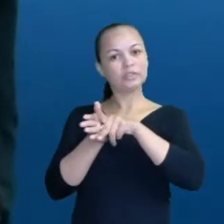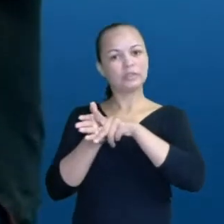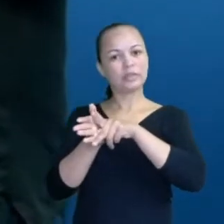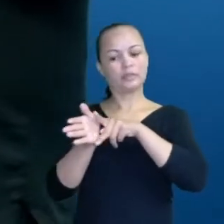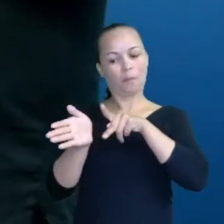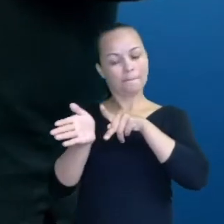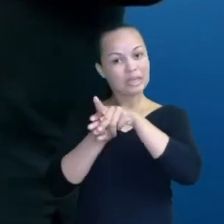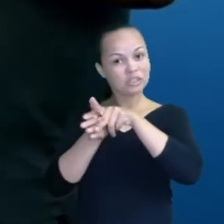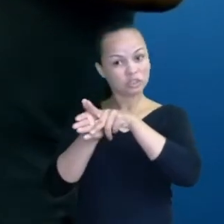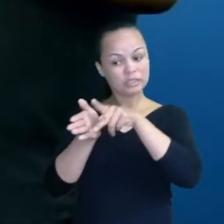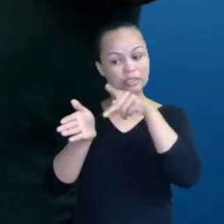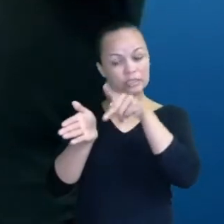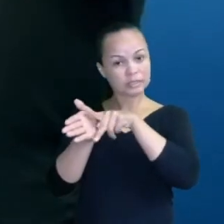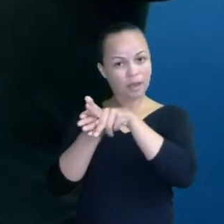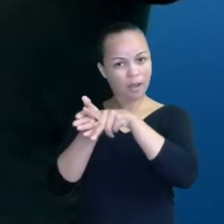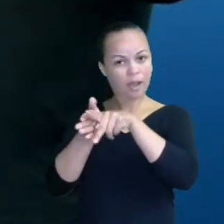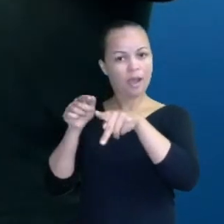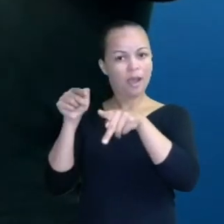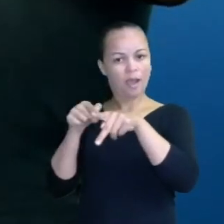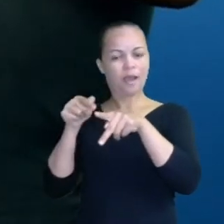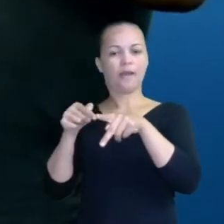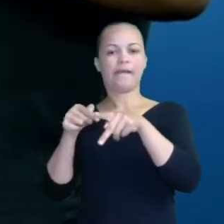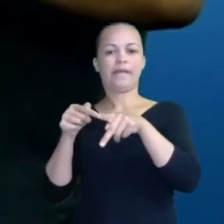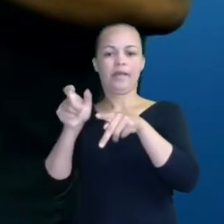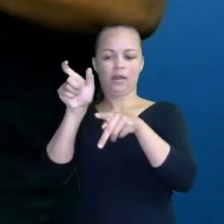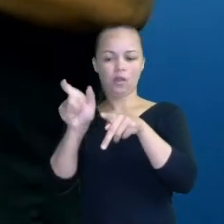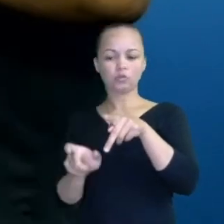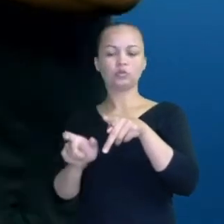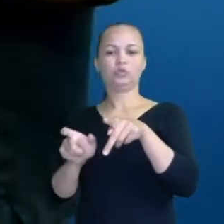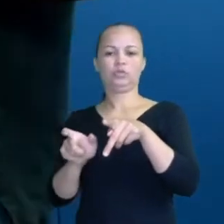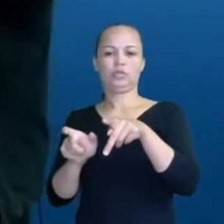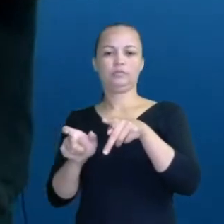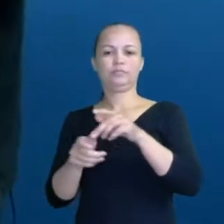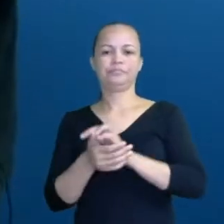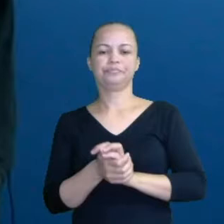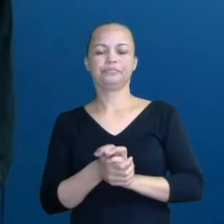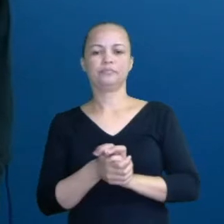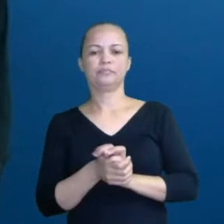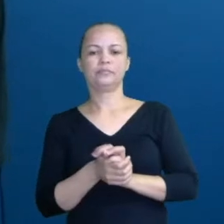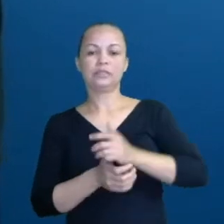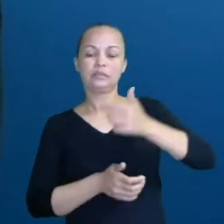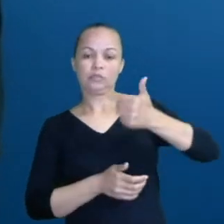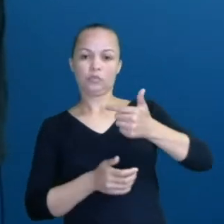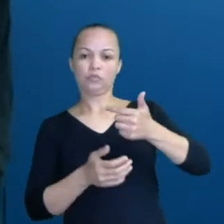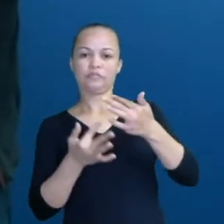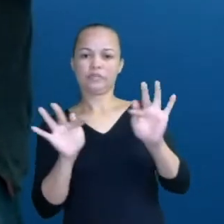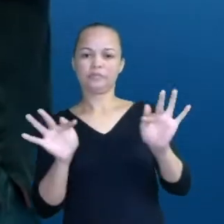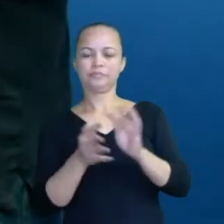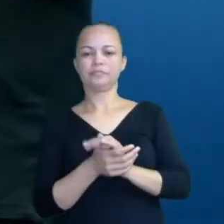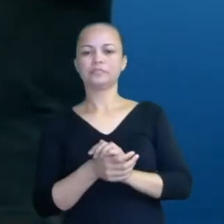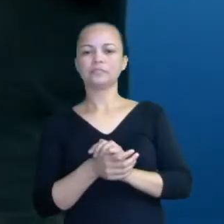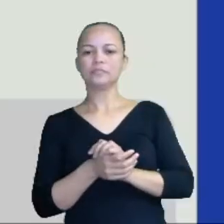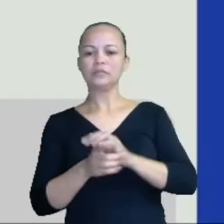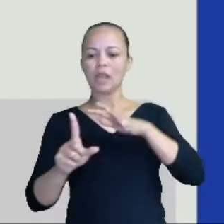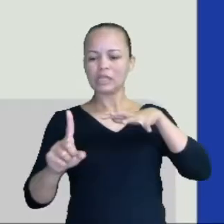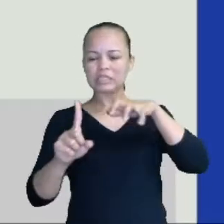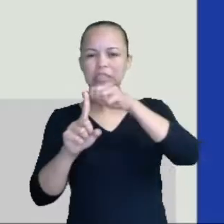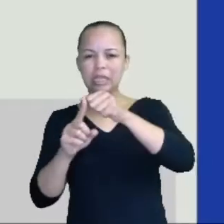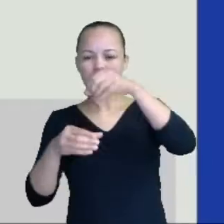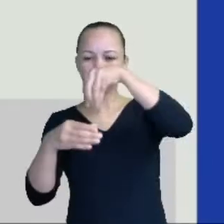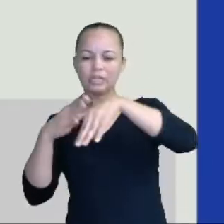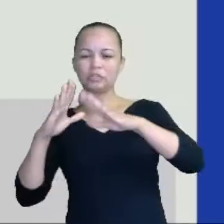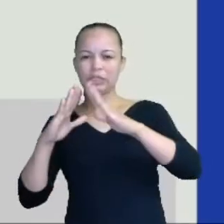Então, o sujeito dessa primeira frase é a pesquisa. Segunda frase, os acidentes domésticos